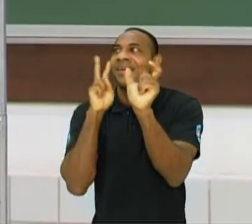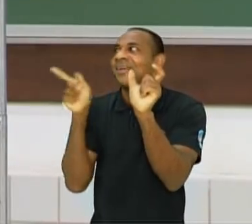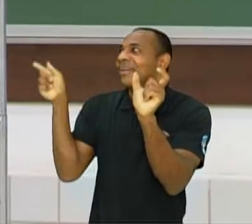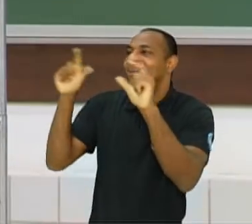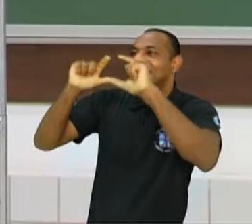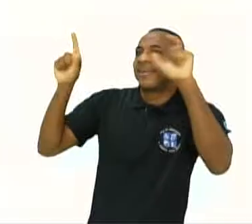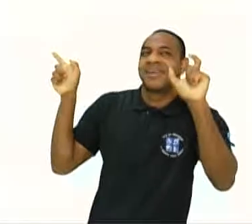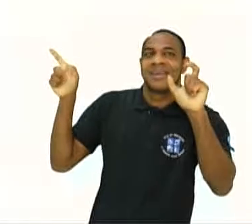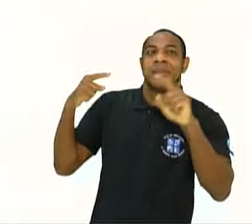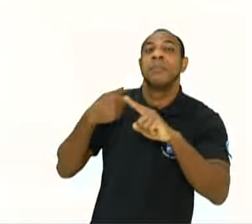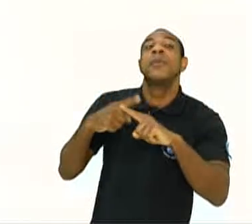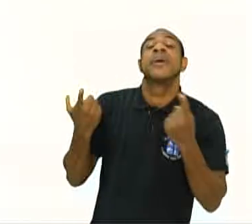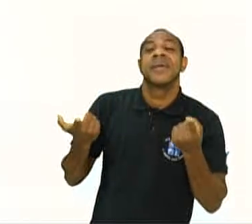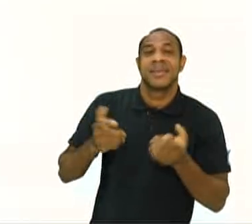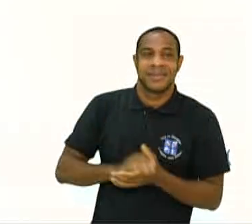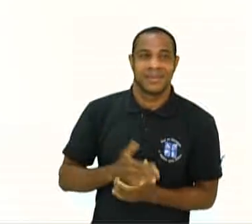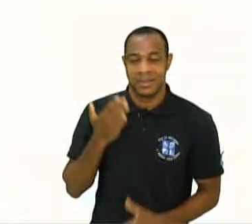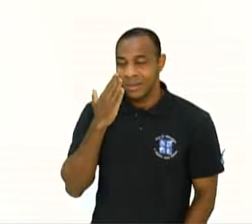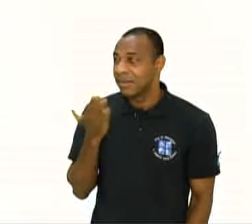Então,